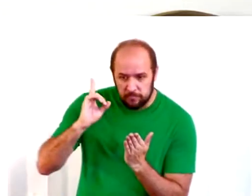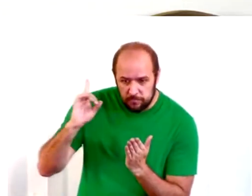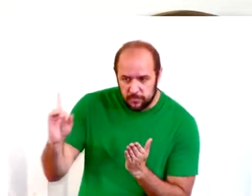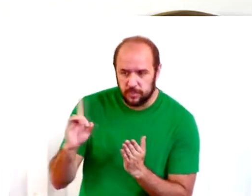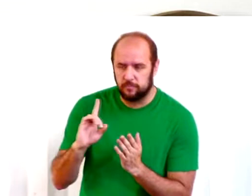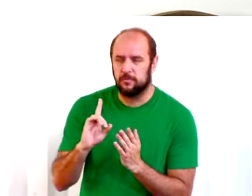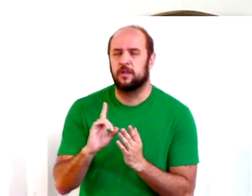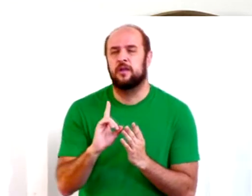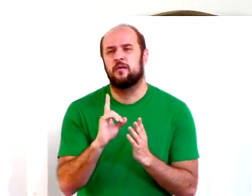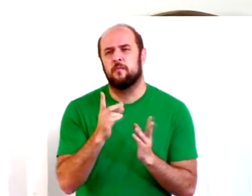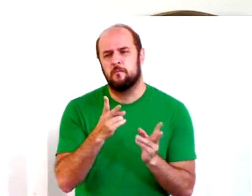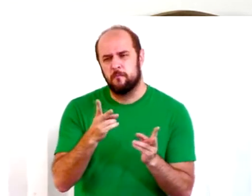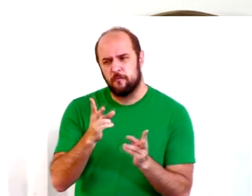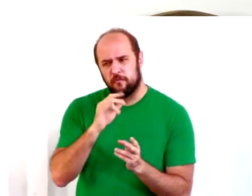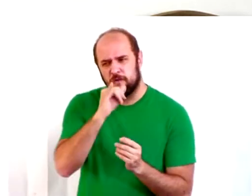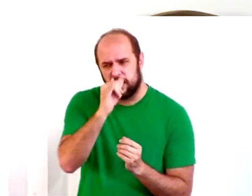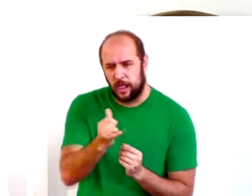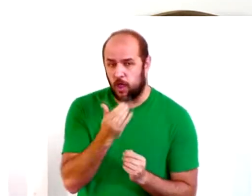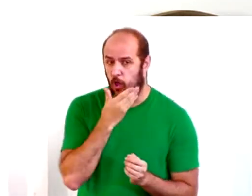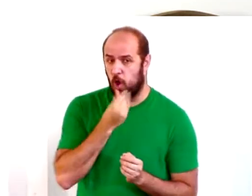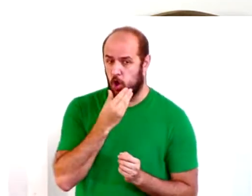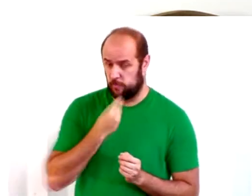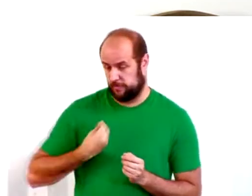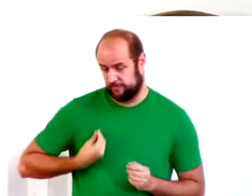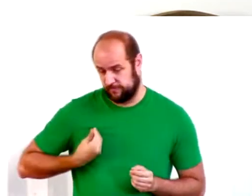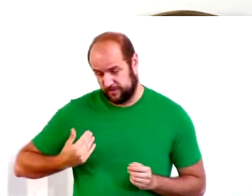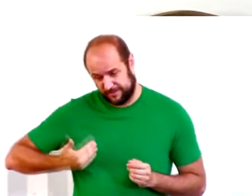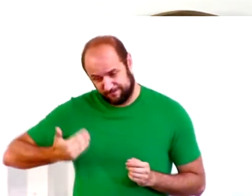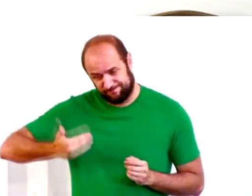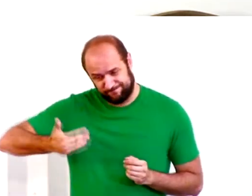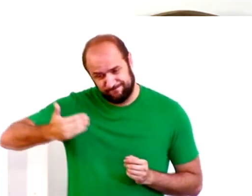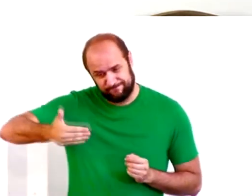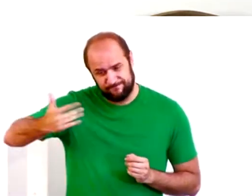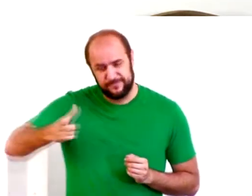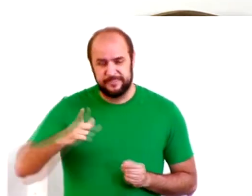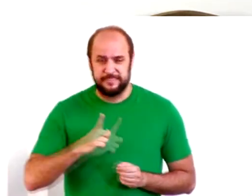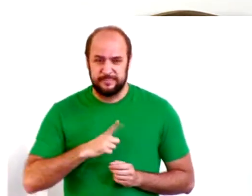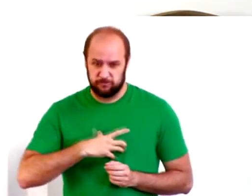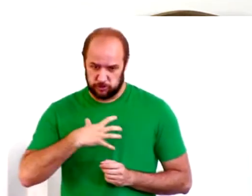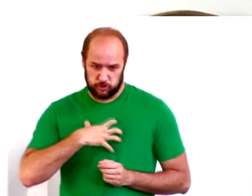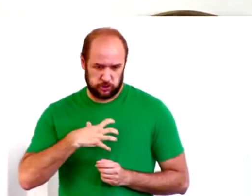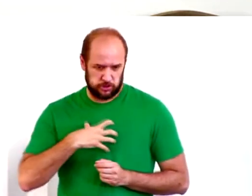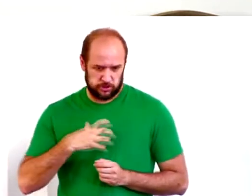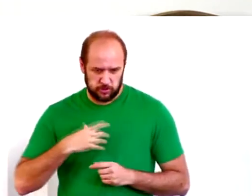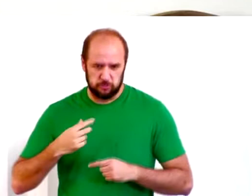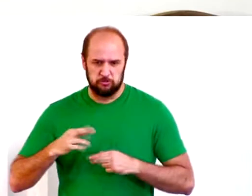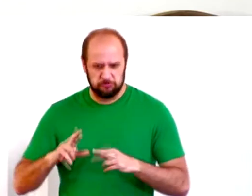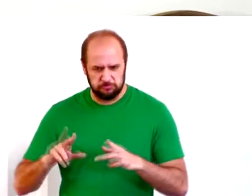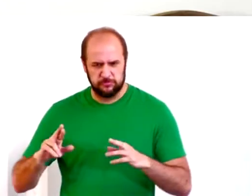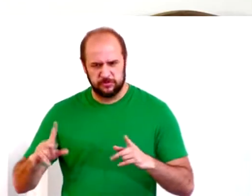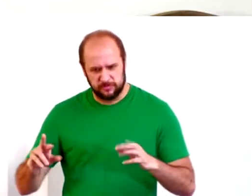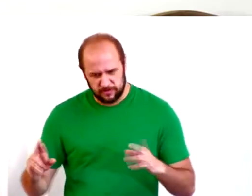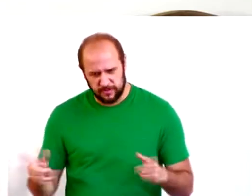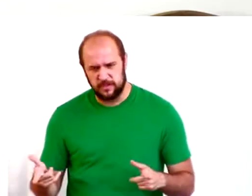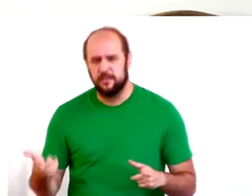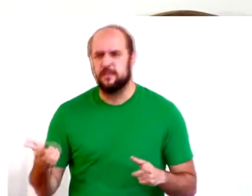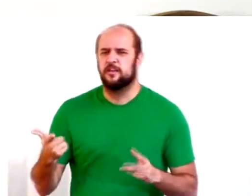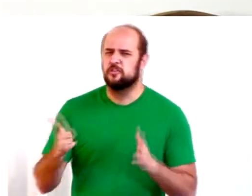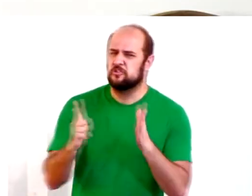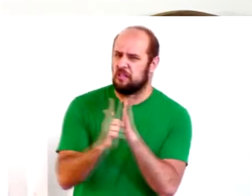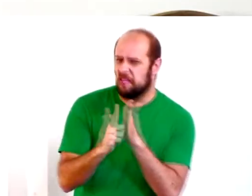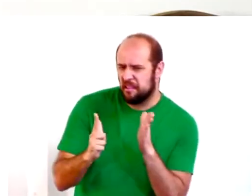ela reconhece que o homem, na sua caminhada, ele vai tendo comportamentos, ele vai afrouxando leis, ele vai